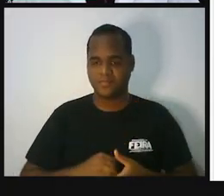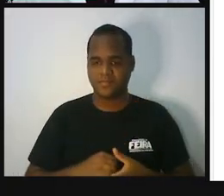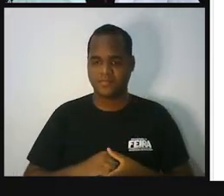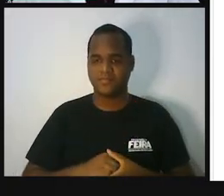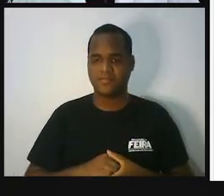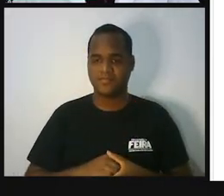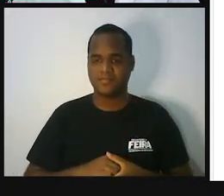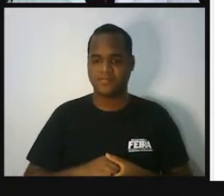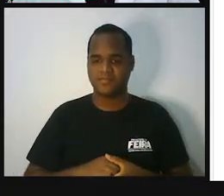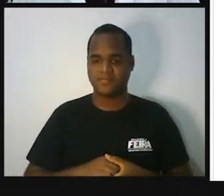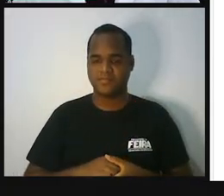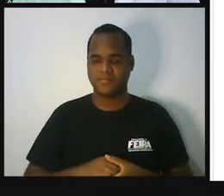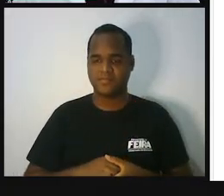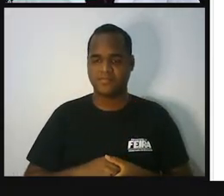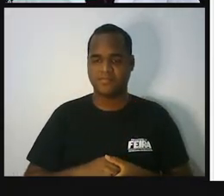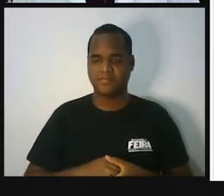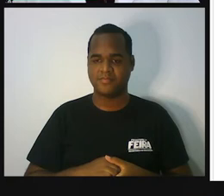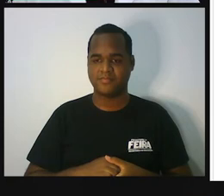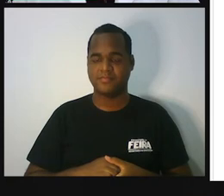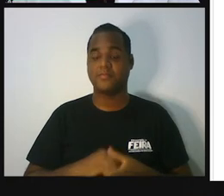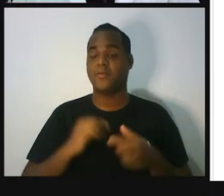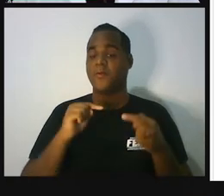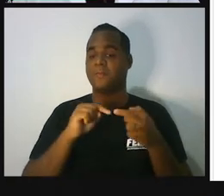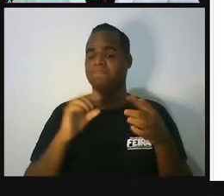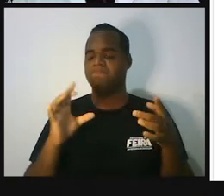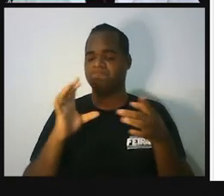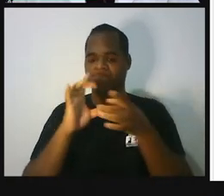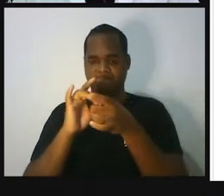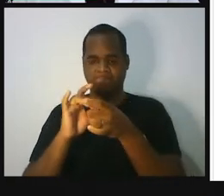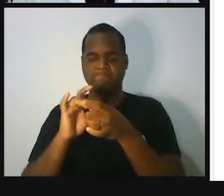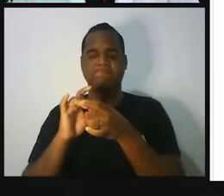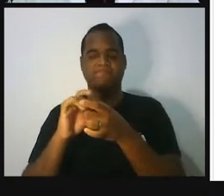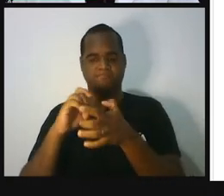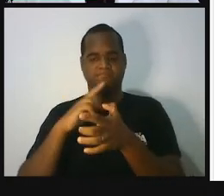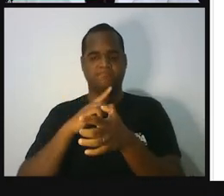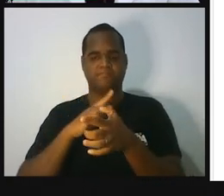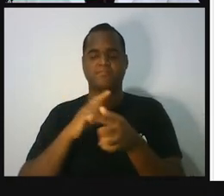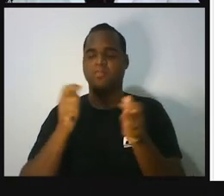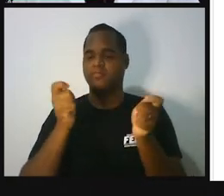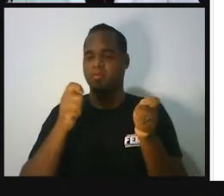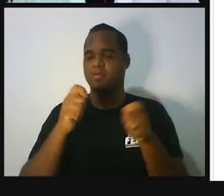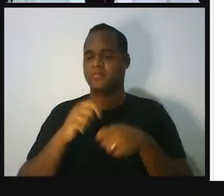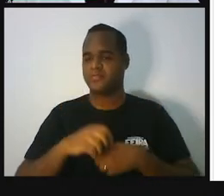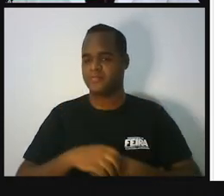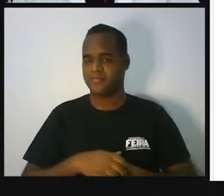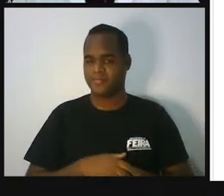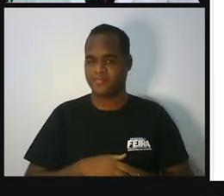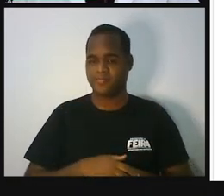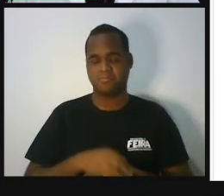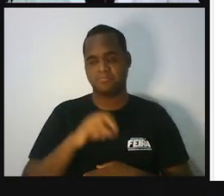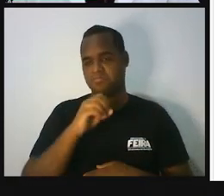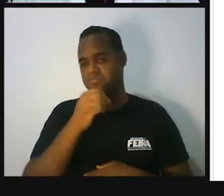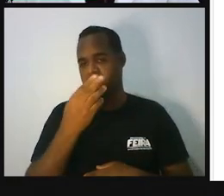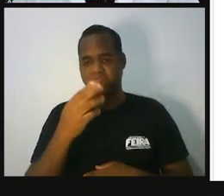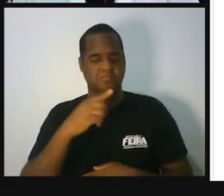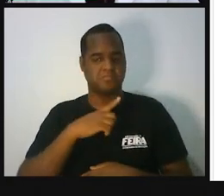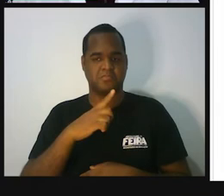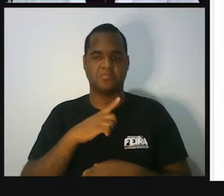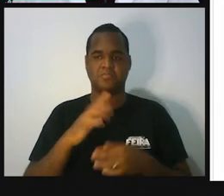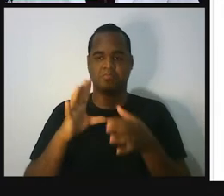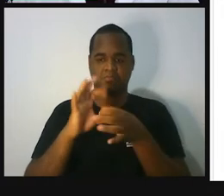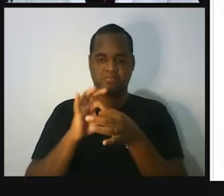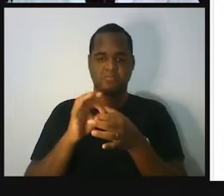me ligar com esses pontinhos Oi ó o hotel mentar